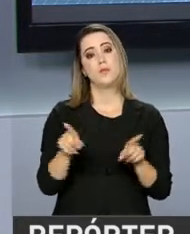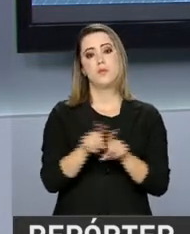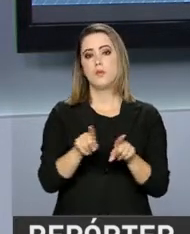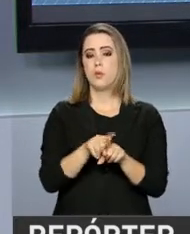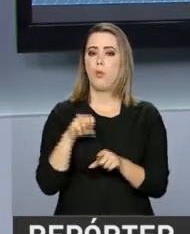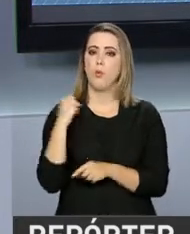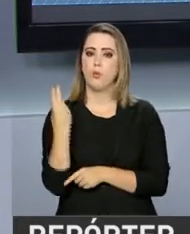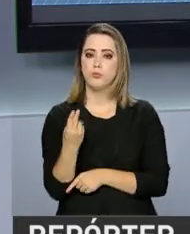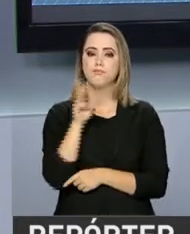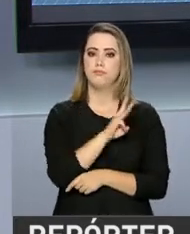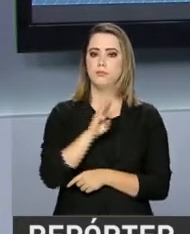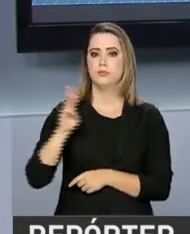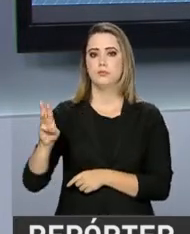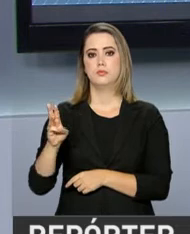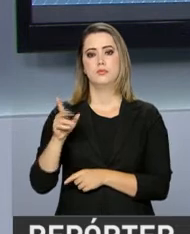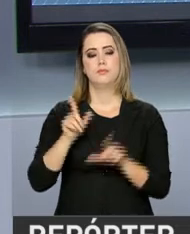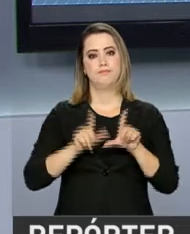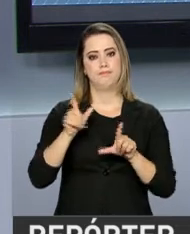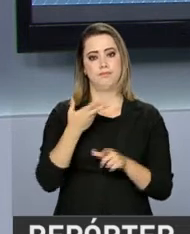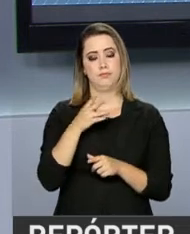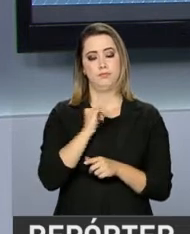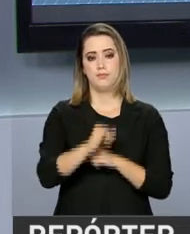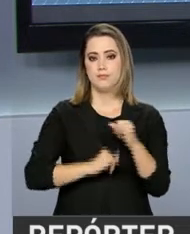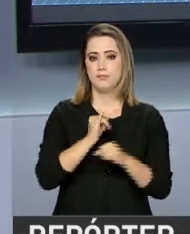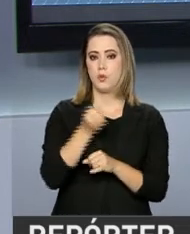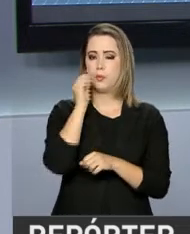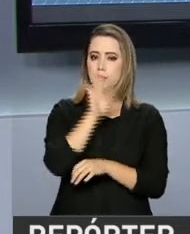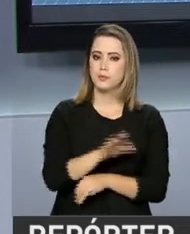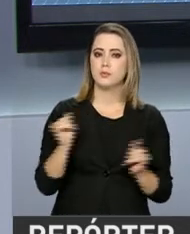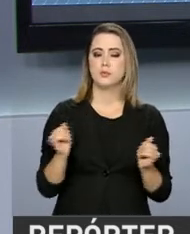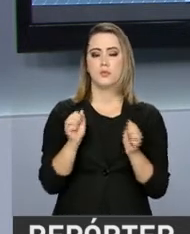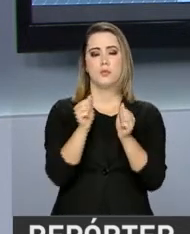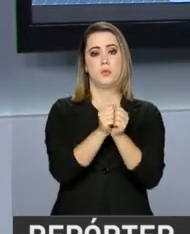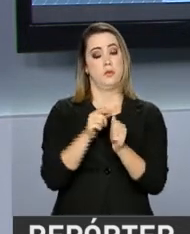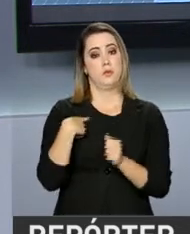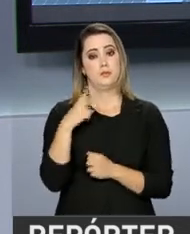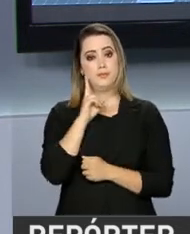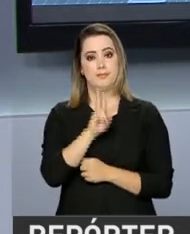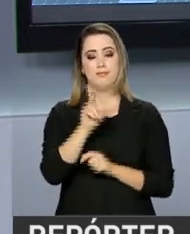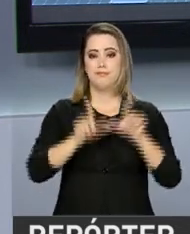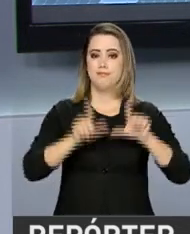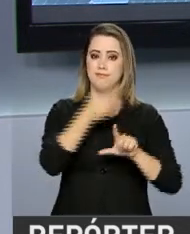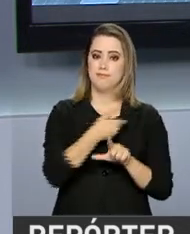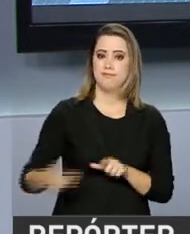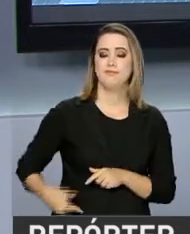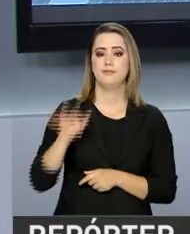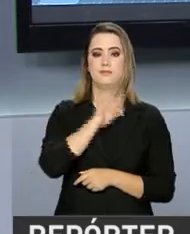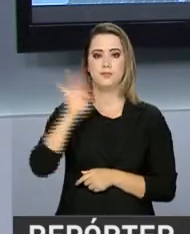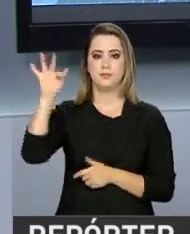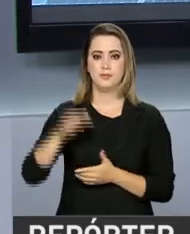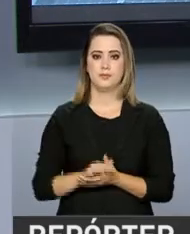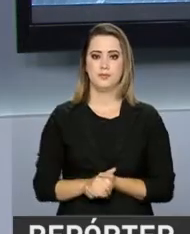ou na página da nbr na internet uma boa tarde pra você e continue ligado aqui na nbr a tv do governo